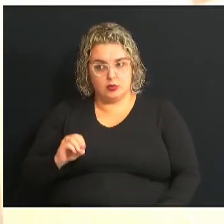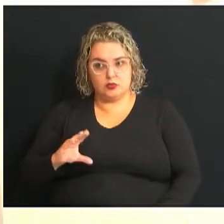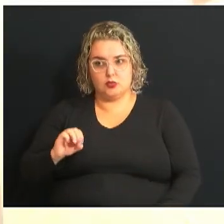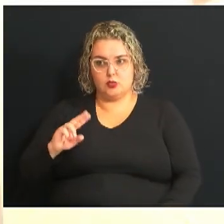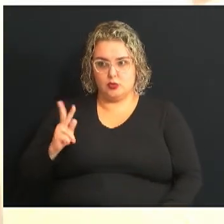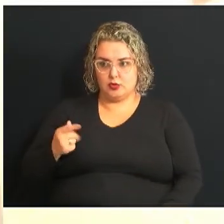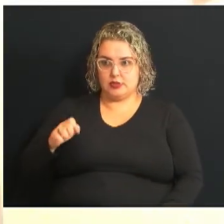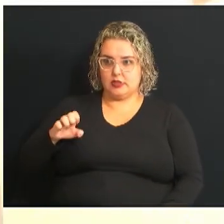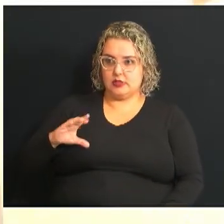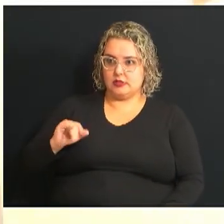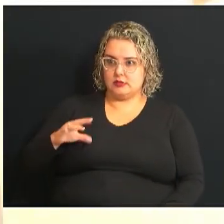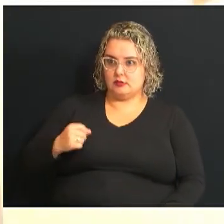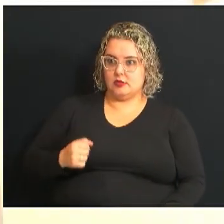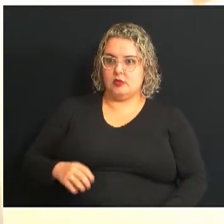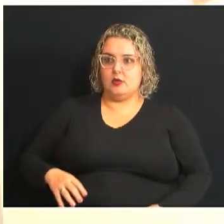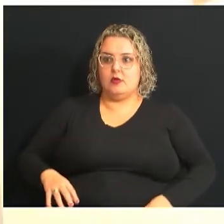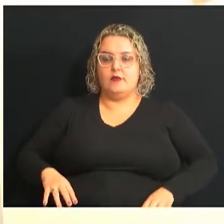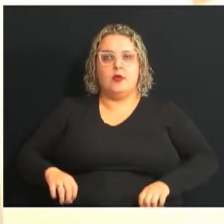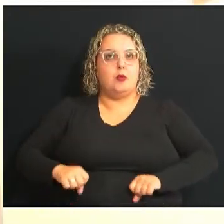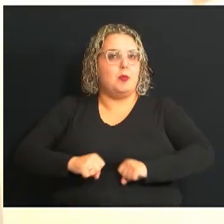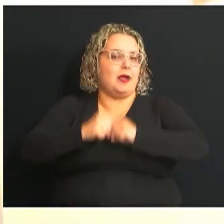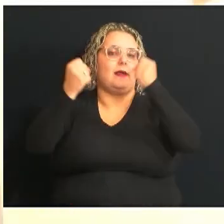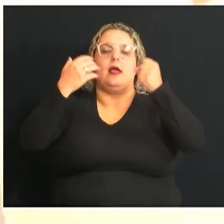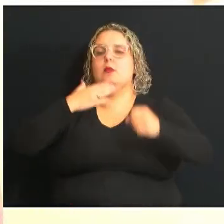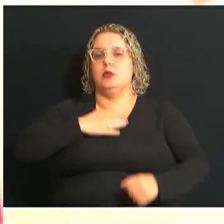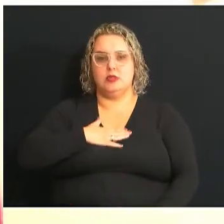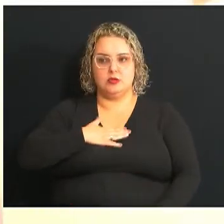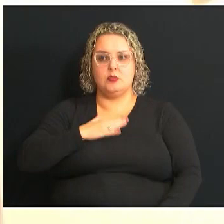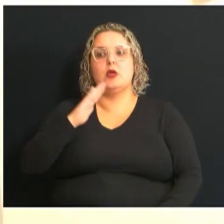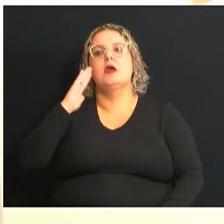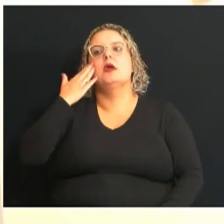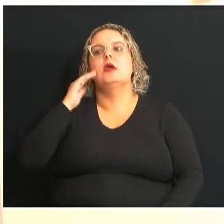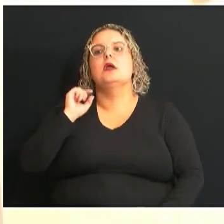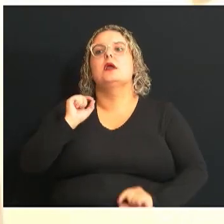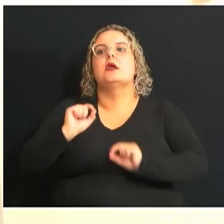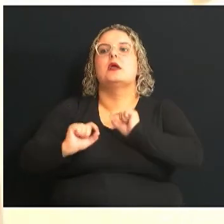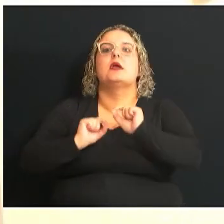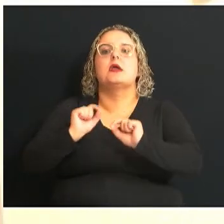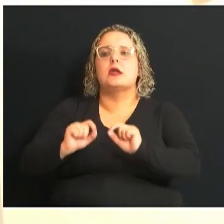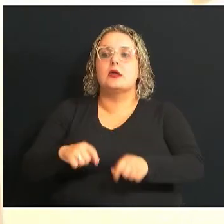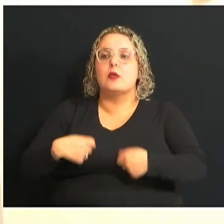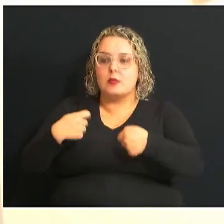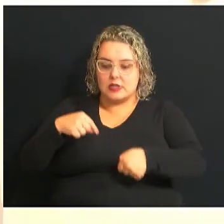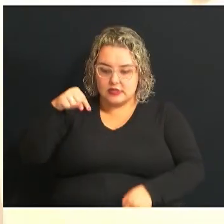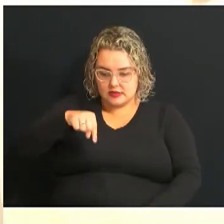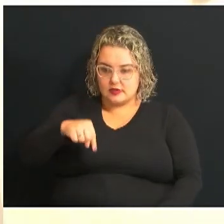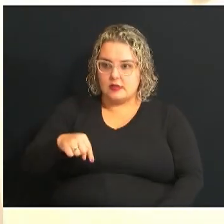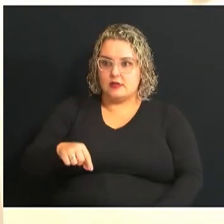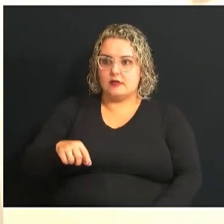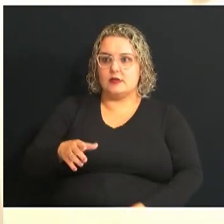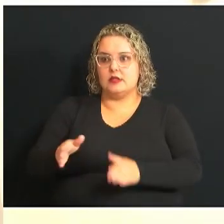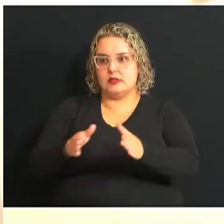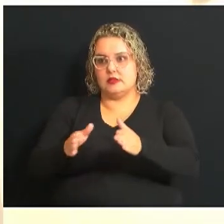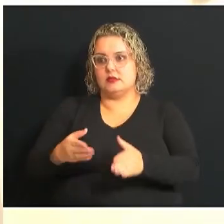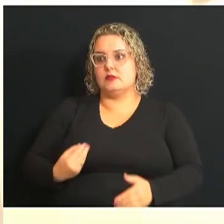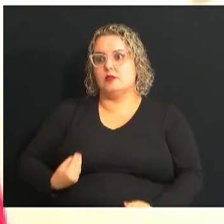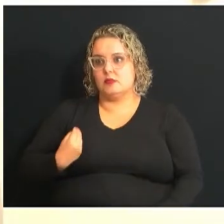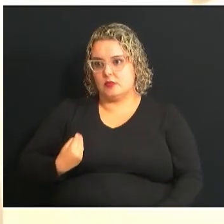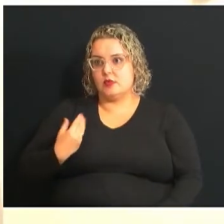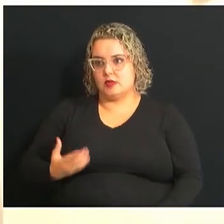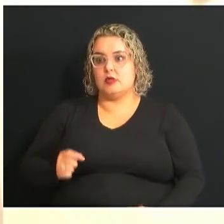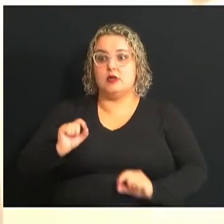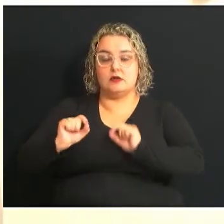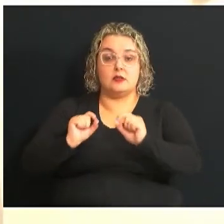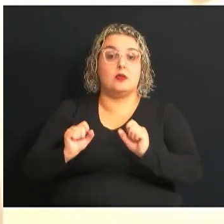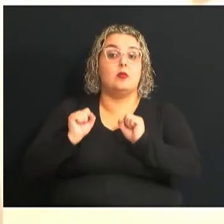desconstrução muito grande, entender quem eu precisava ser aqui nesse momento da minha vida, assim, quem eu podia